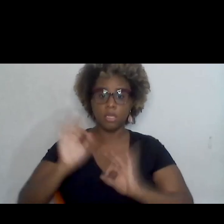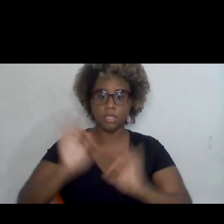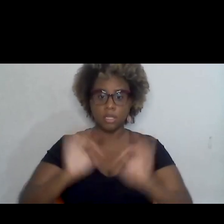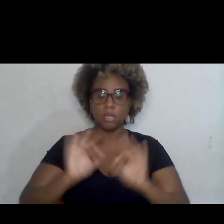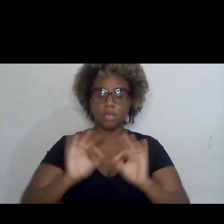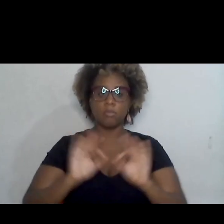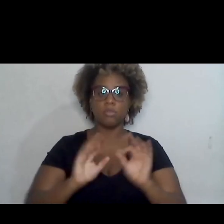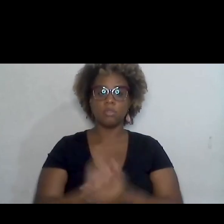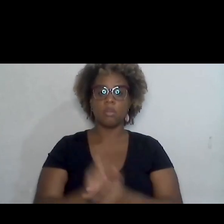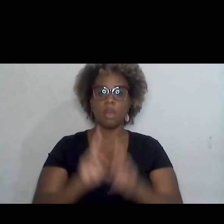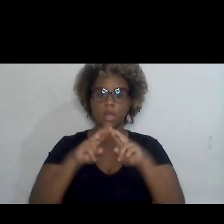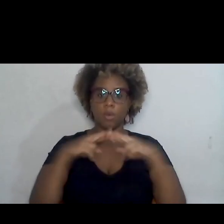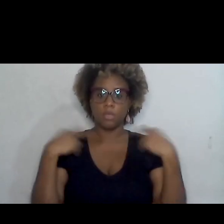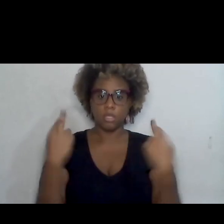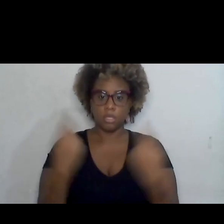ainda